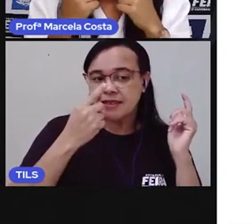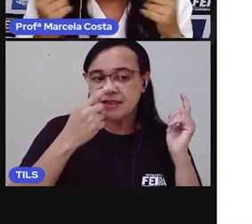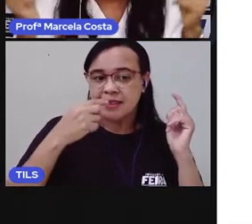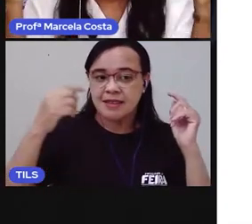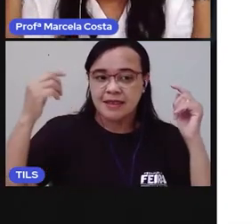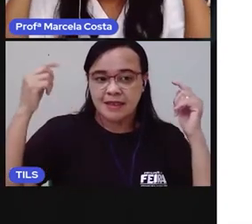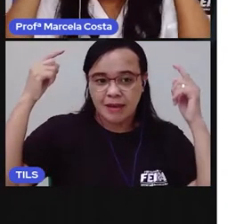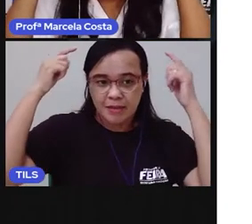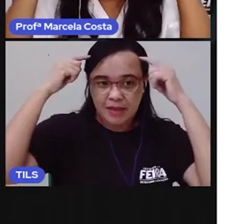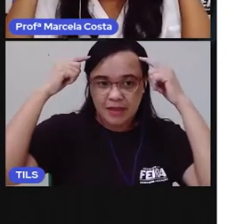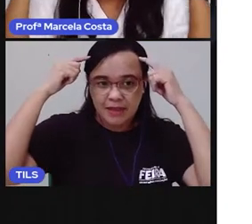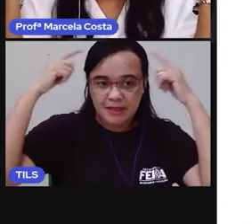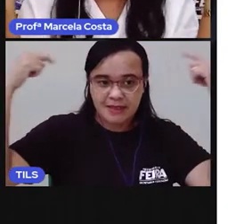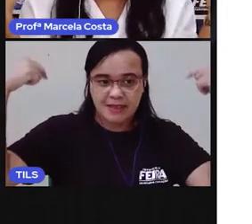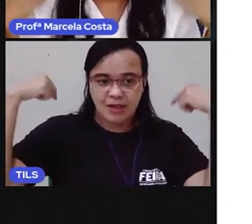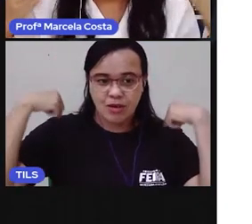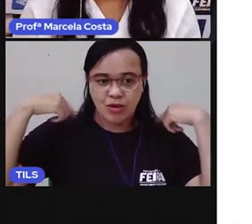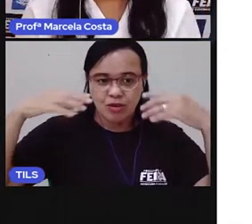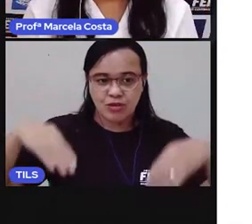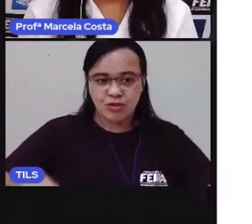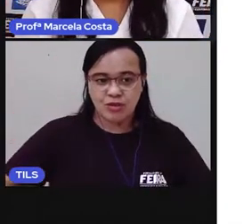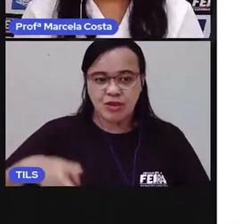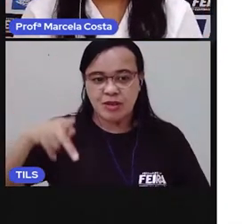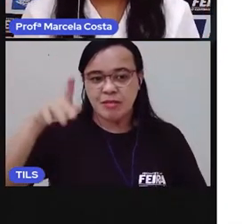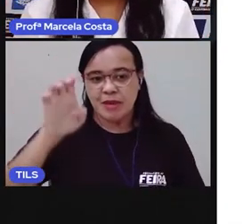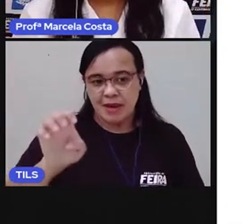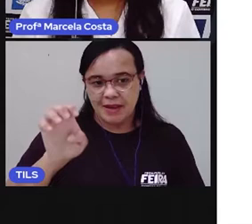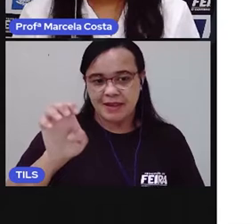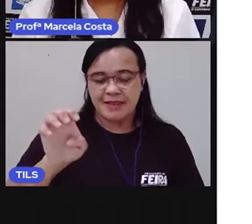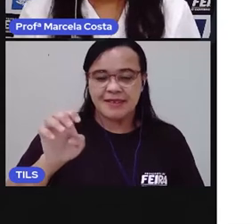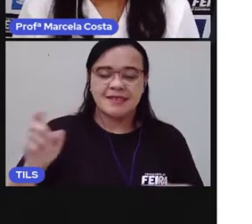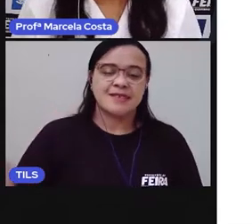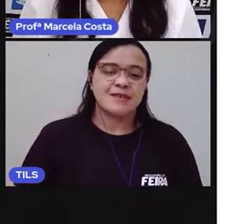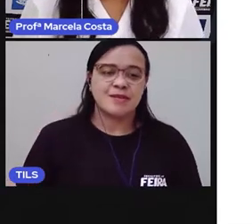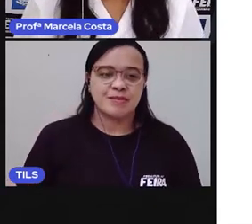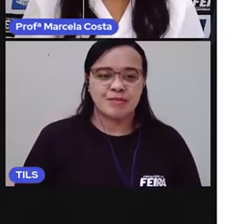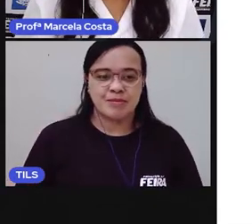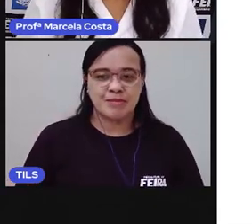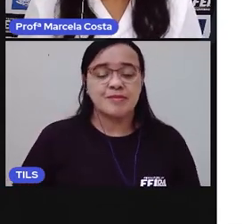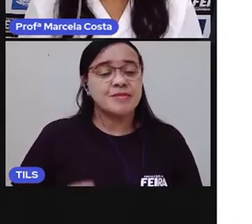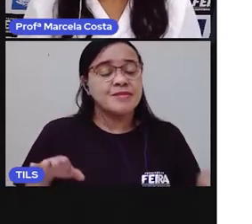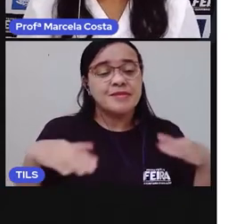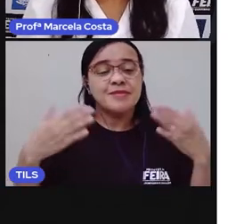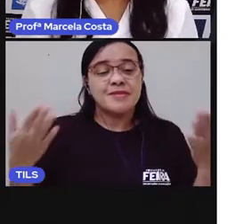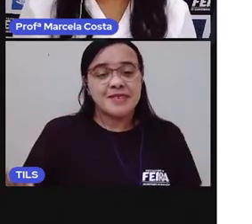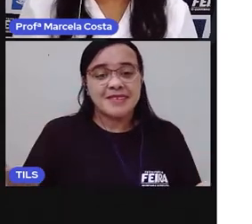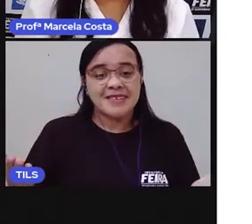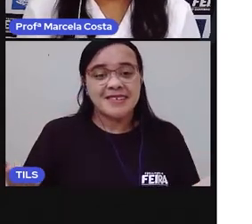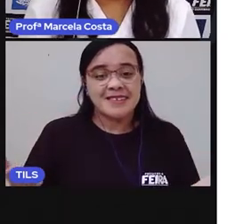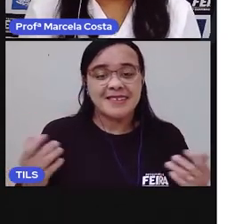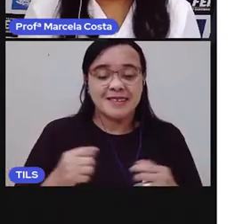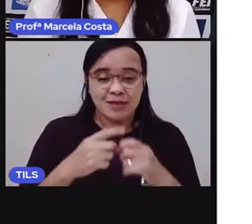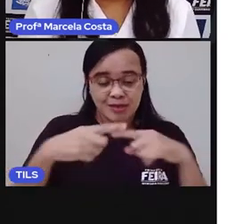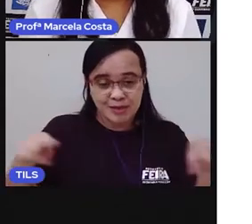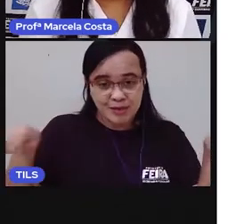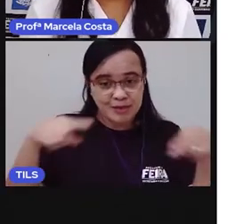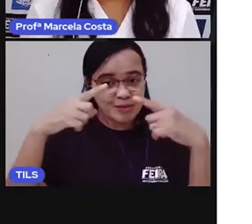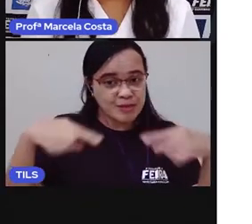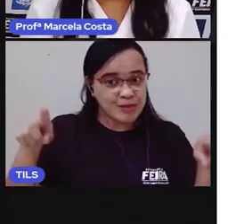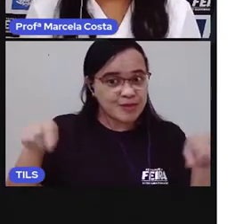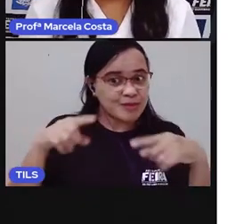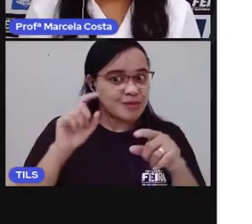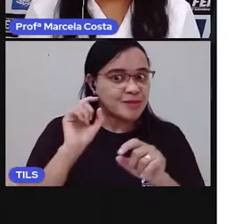nariz, cabeça, ombro, joelho e pé. E aí, com essa música, a gente